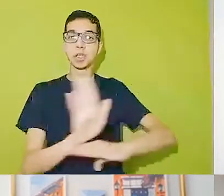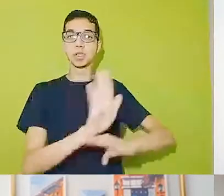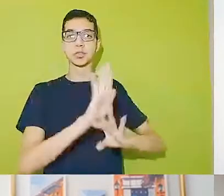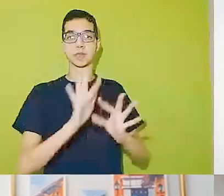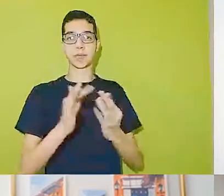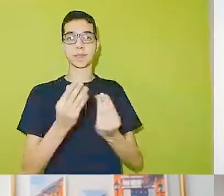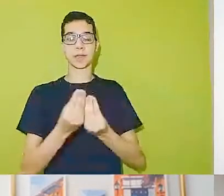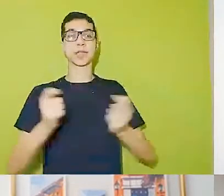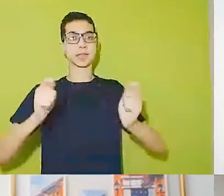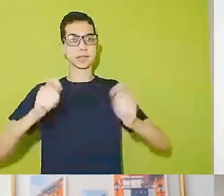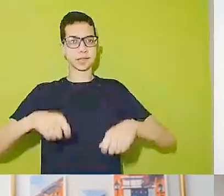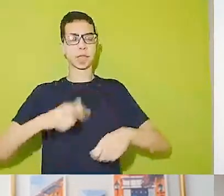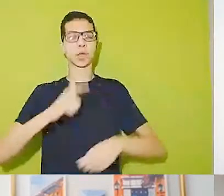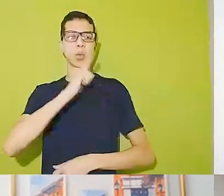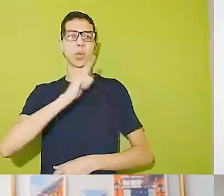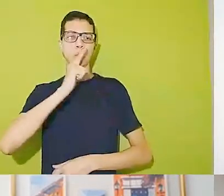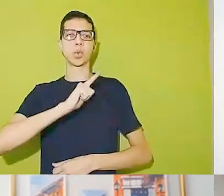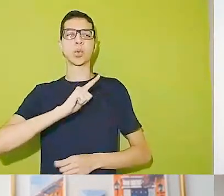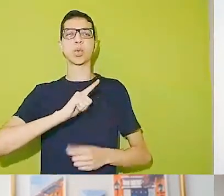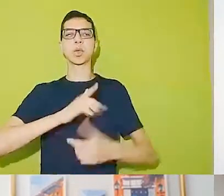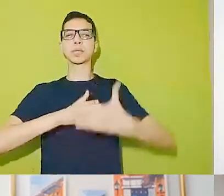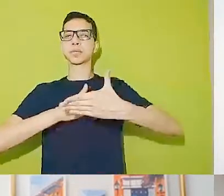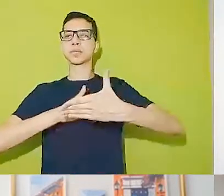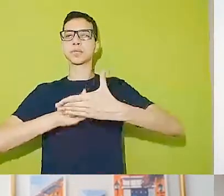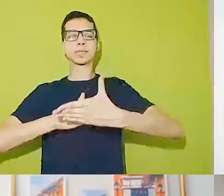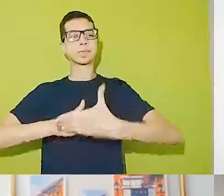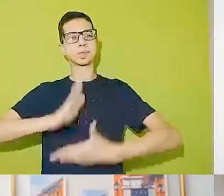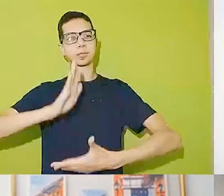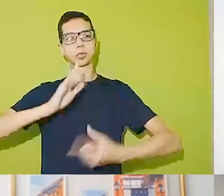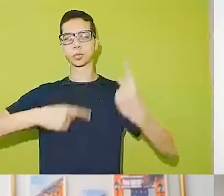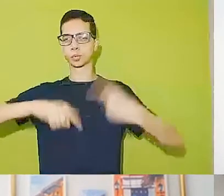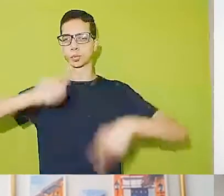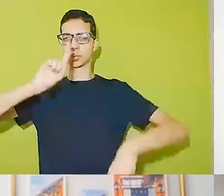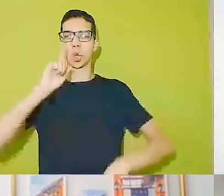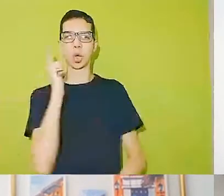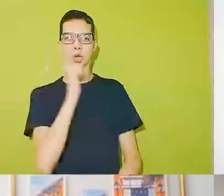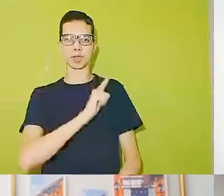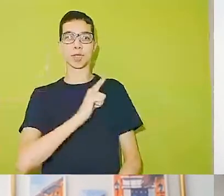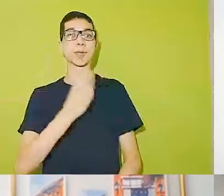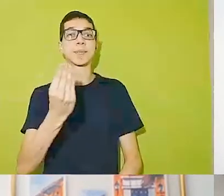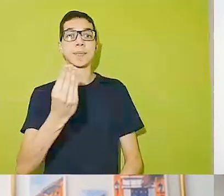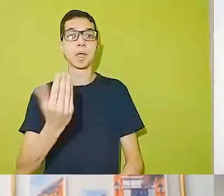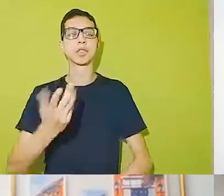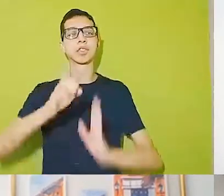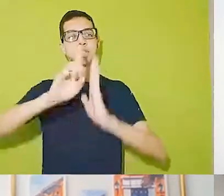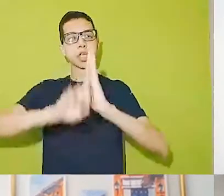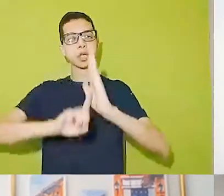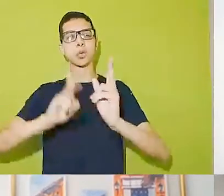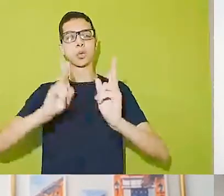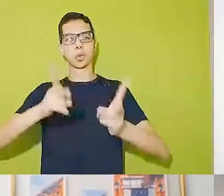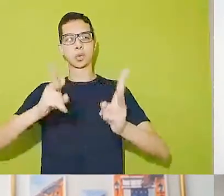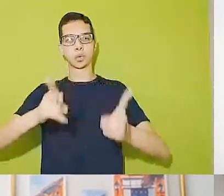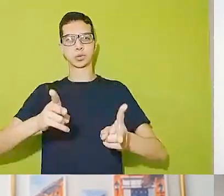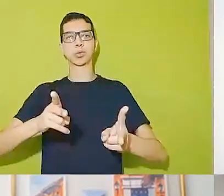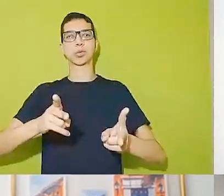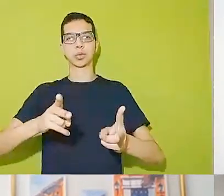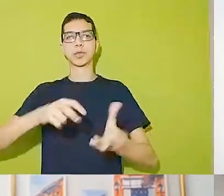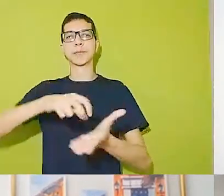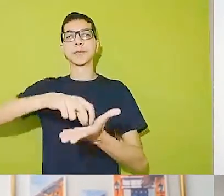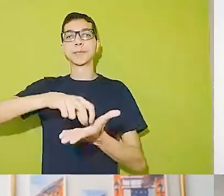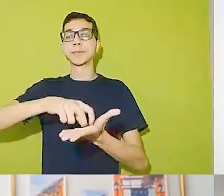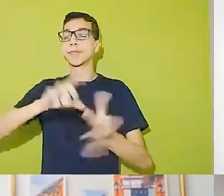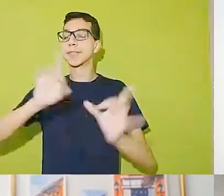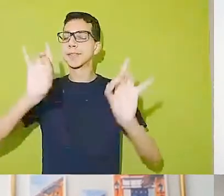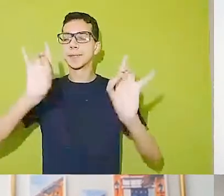superarem os obstáculos, as vulnerabilidades existentes, para que elas tenham os seus direitos resguardados, em especial aqui no núcleo da infância, o direito